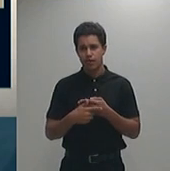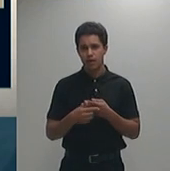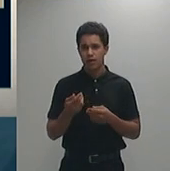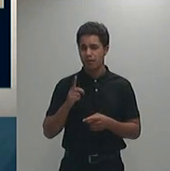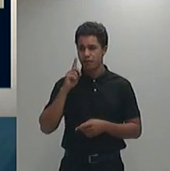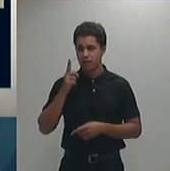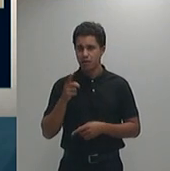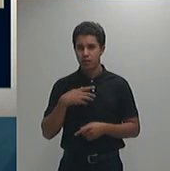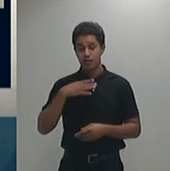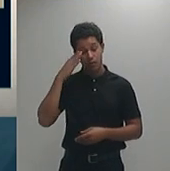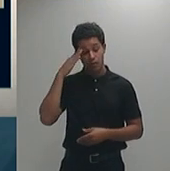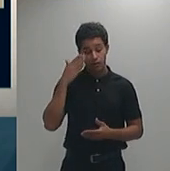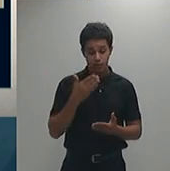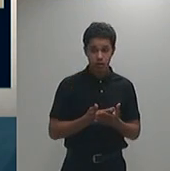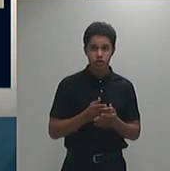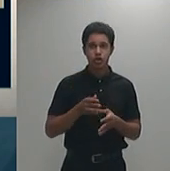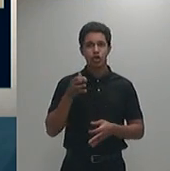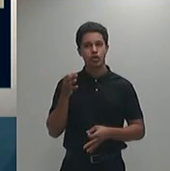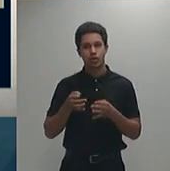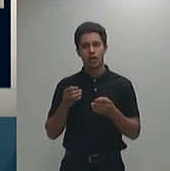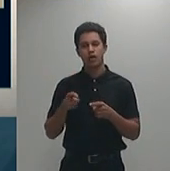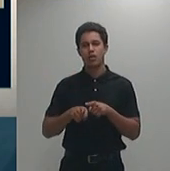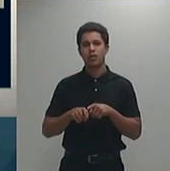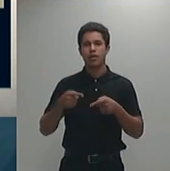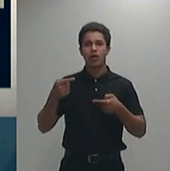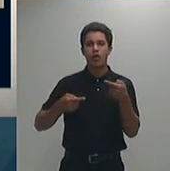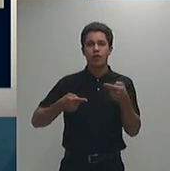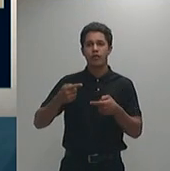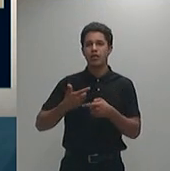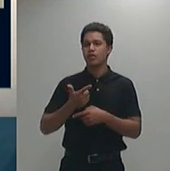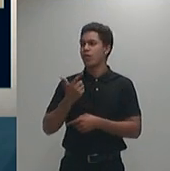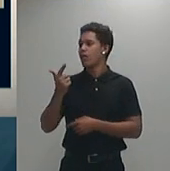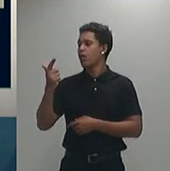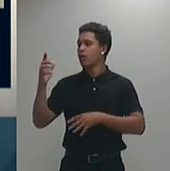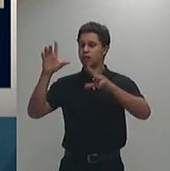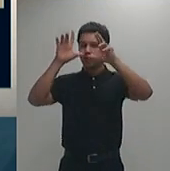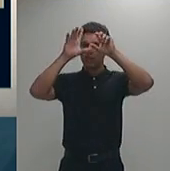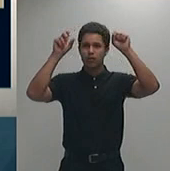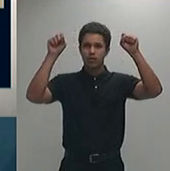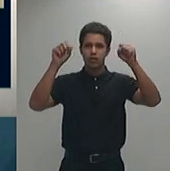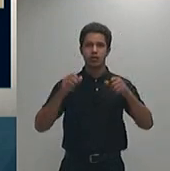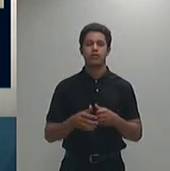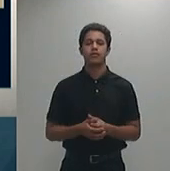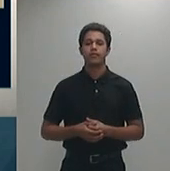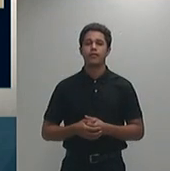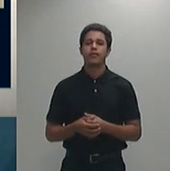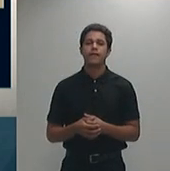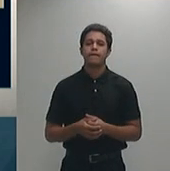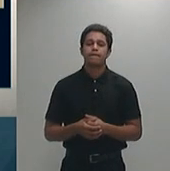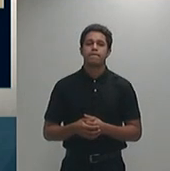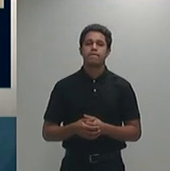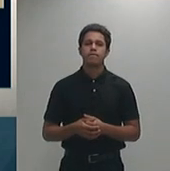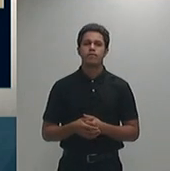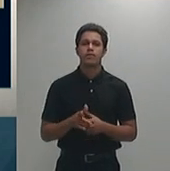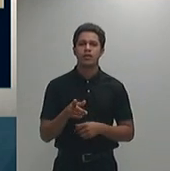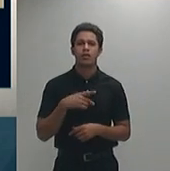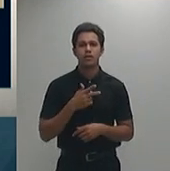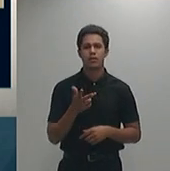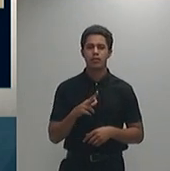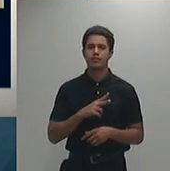conflito de competência estabelecido entre tribunais arbitragem o caso dos Autos guarda ainda uma particularidade